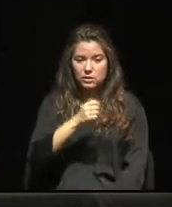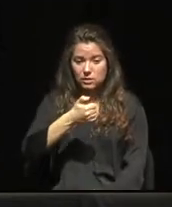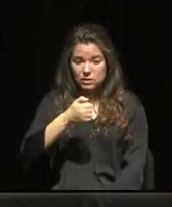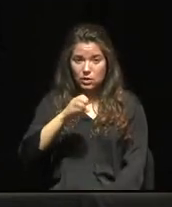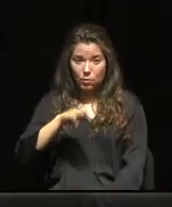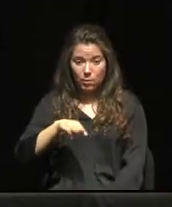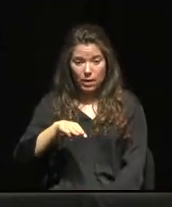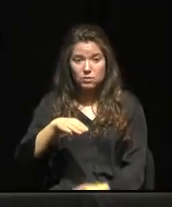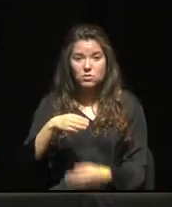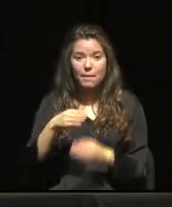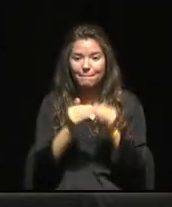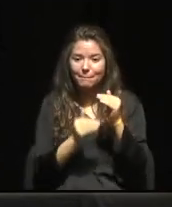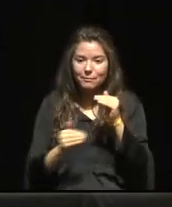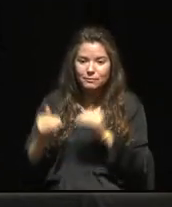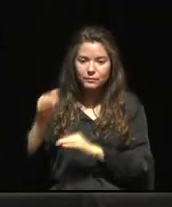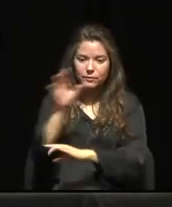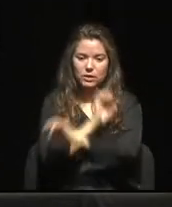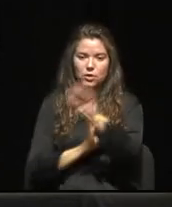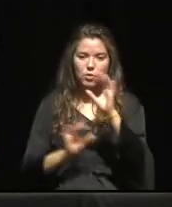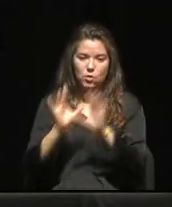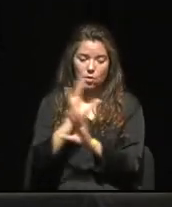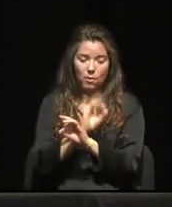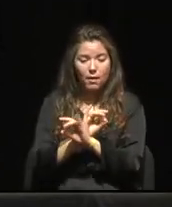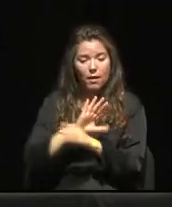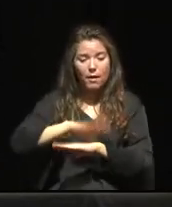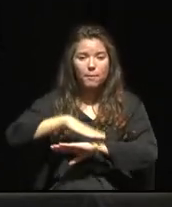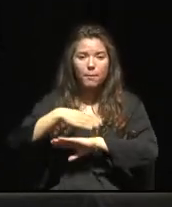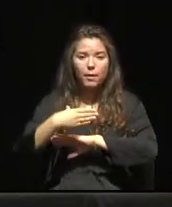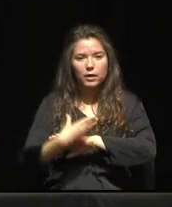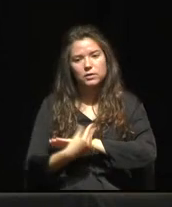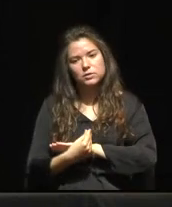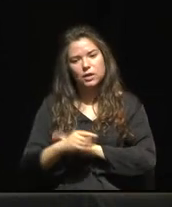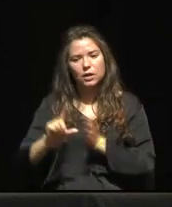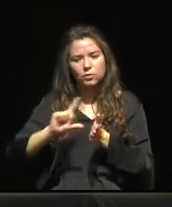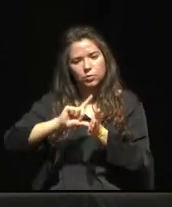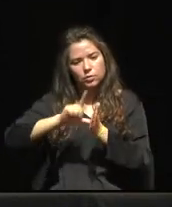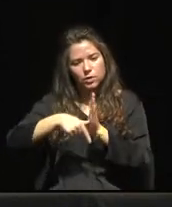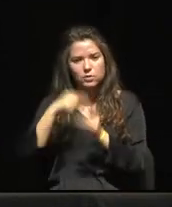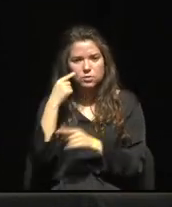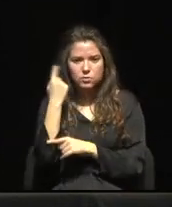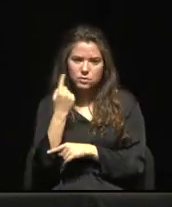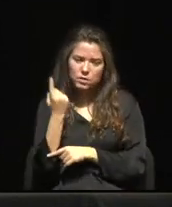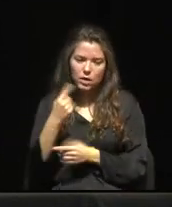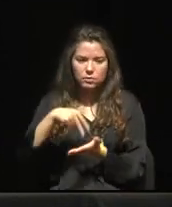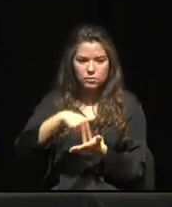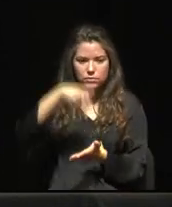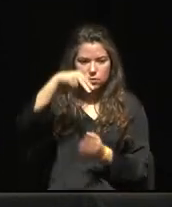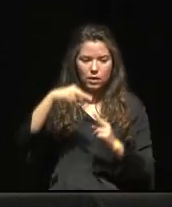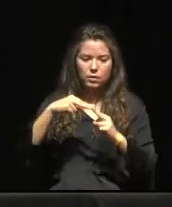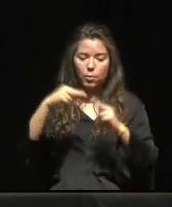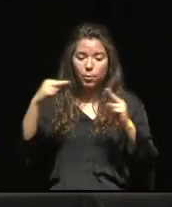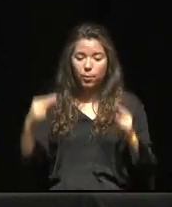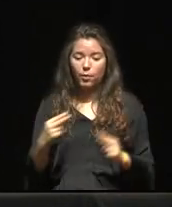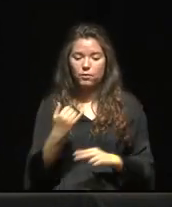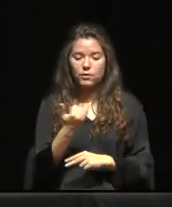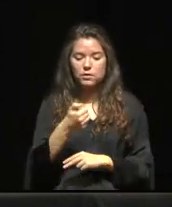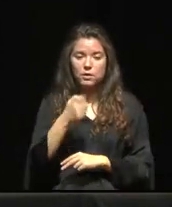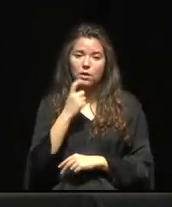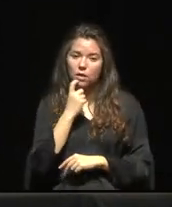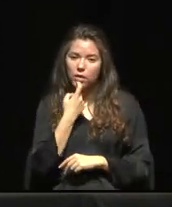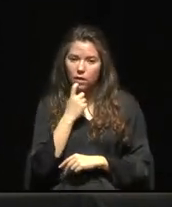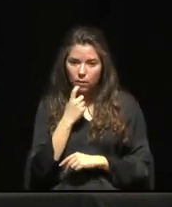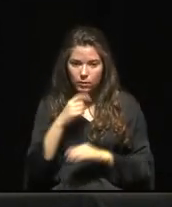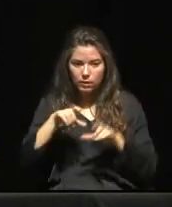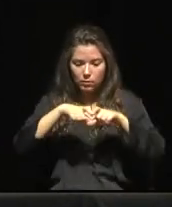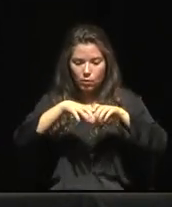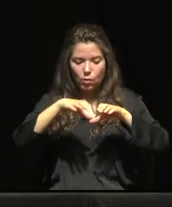da Europa dedicou-se mais tarde a realizar projetos especiais tais como o salto ponto 25 de Abril a partir do topo